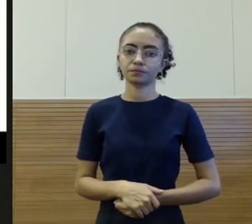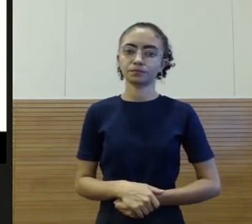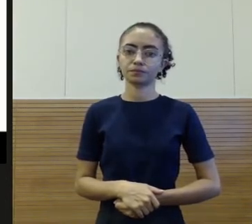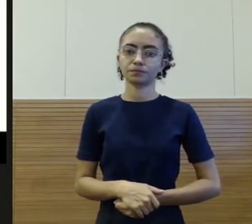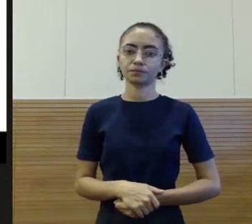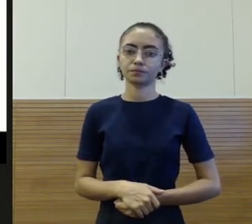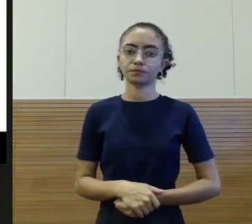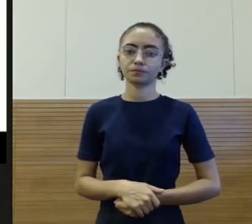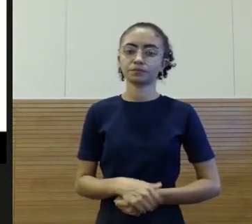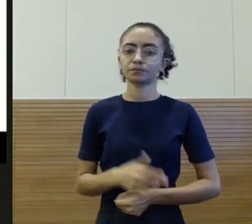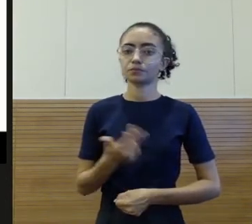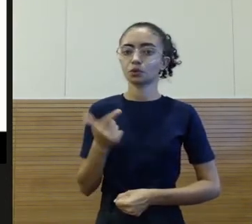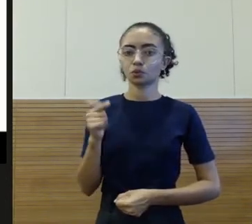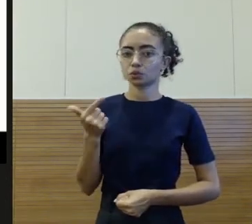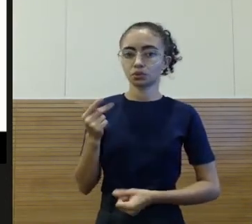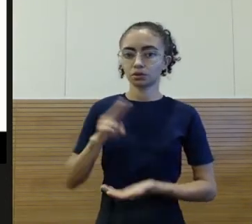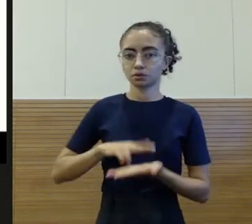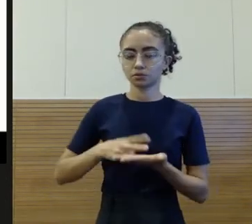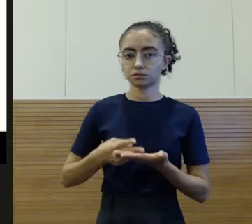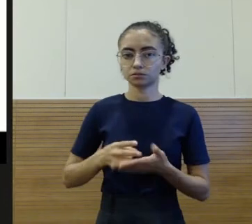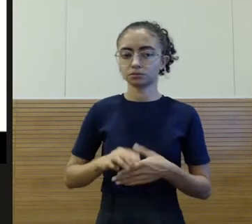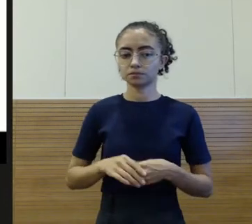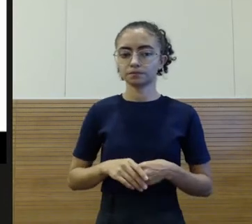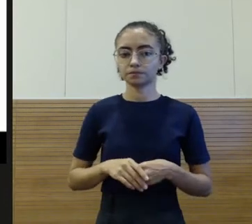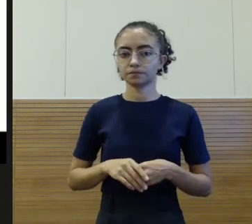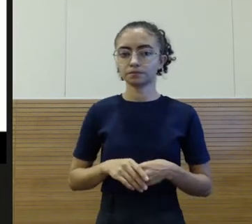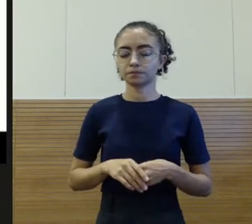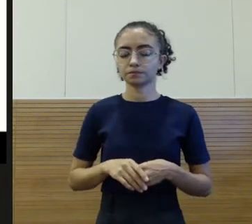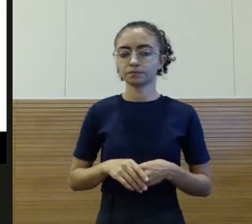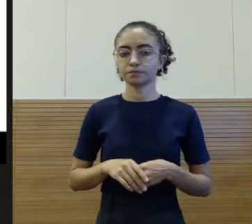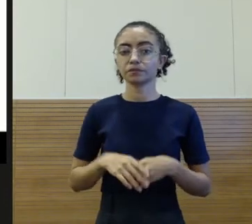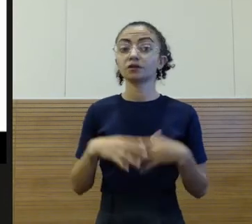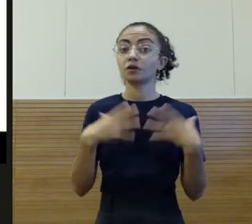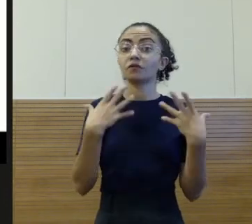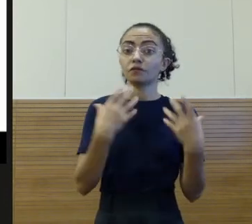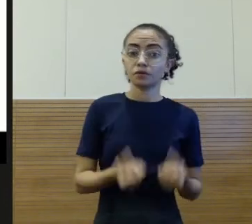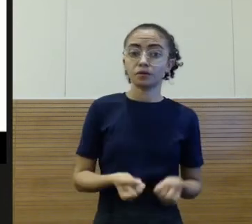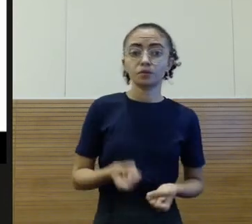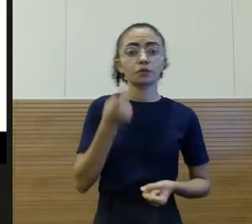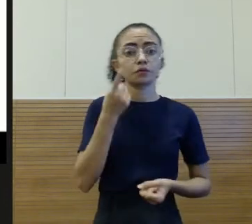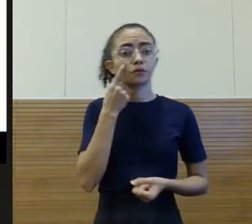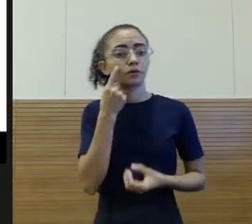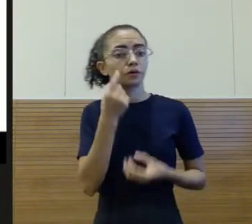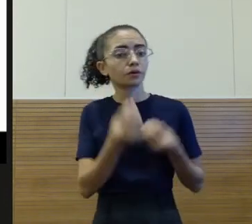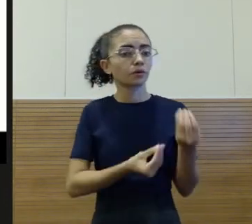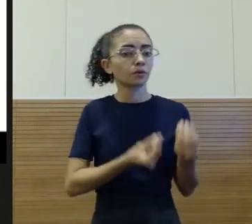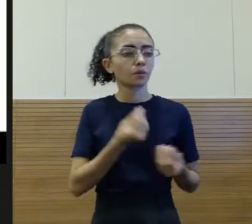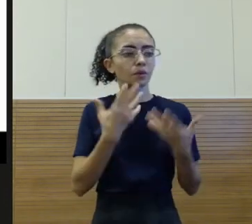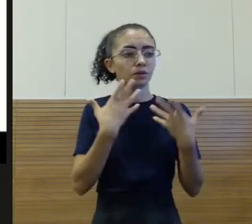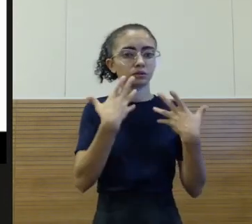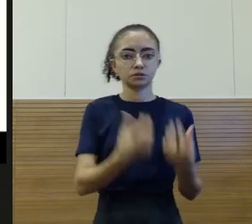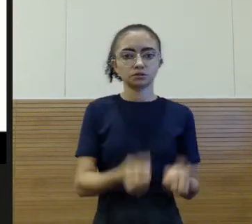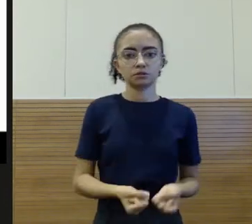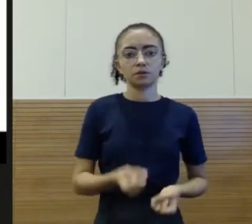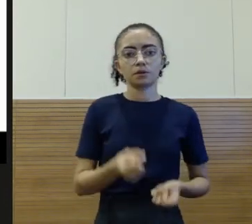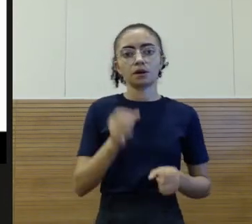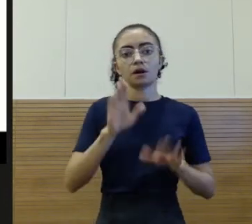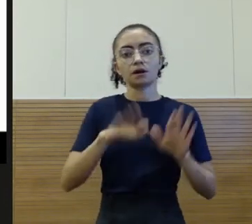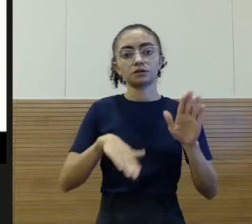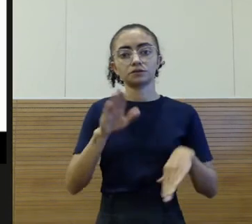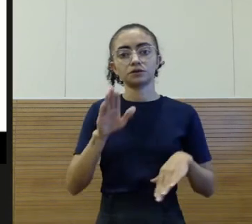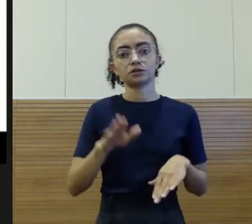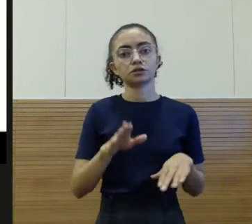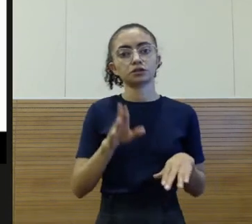Vendo a ver qual vai ser sua aceitação, verdade? Vamos ver como vai ser a aceitação, porque às vezes mudar o nome traz muitas.